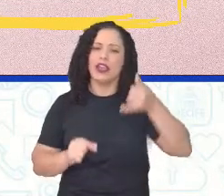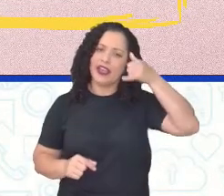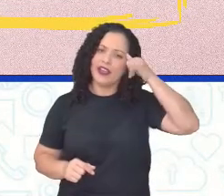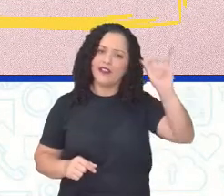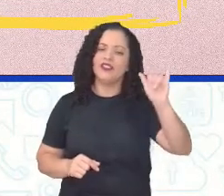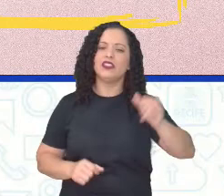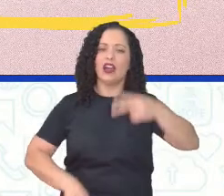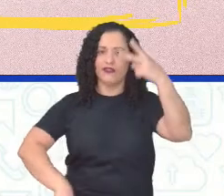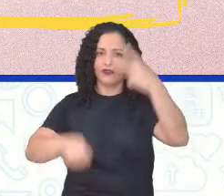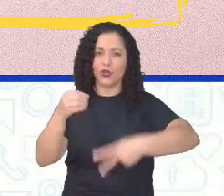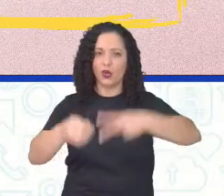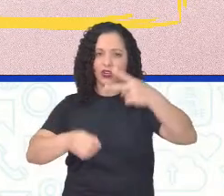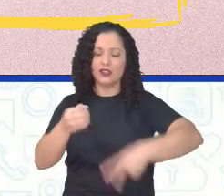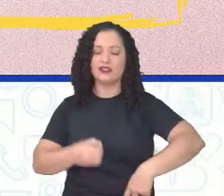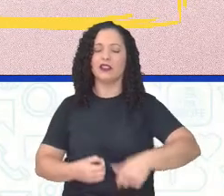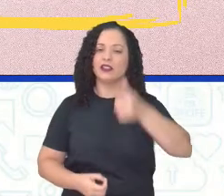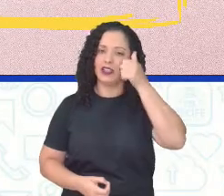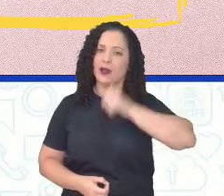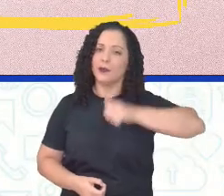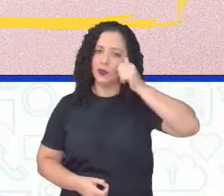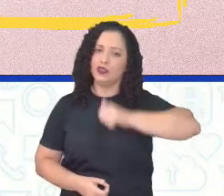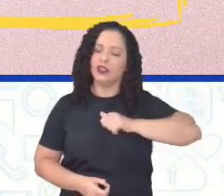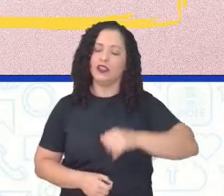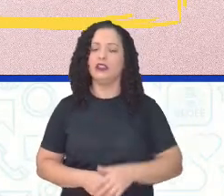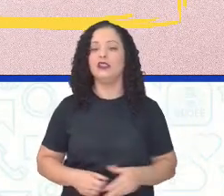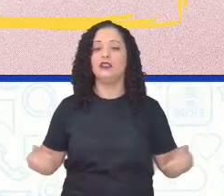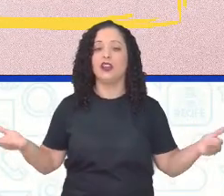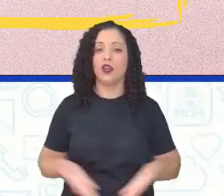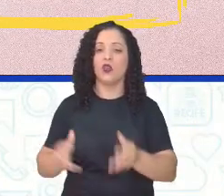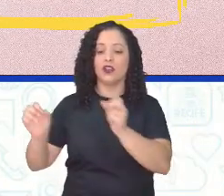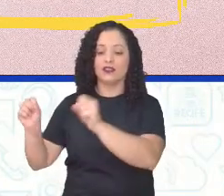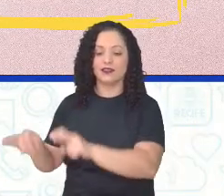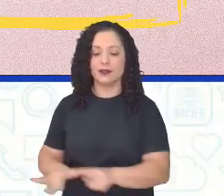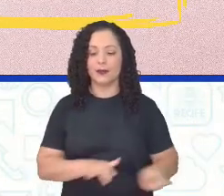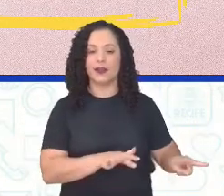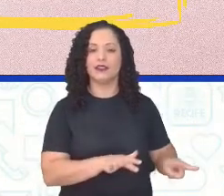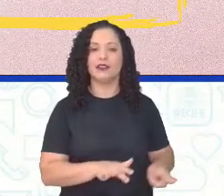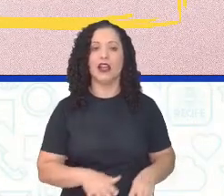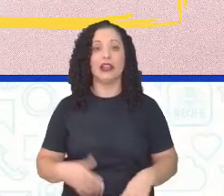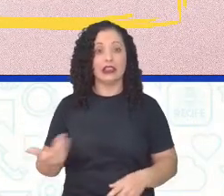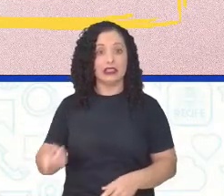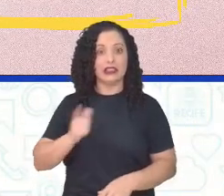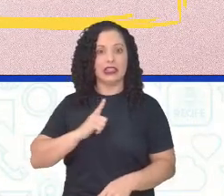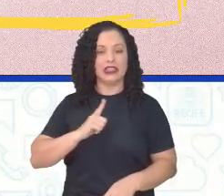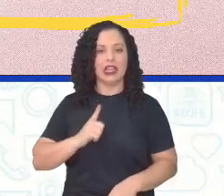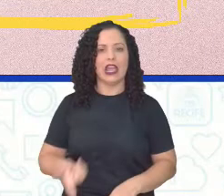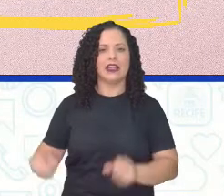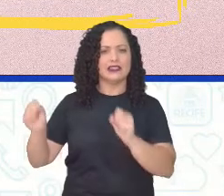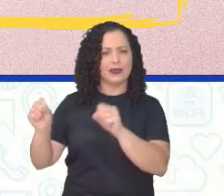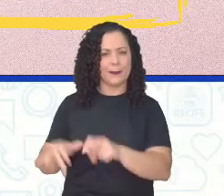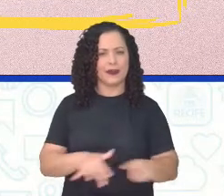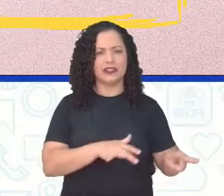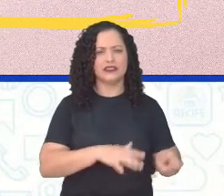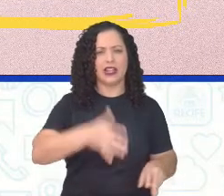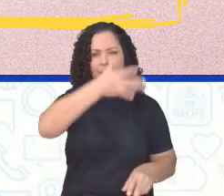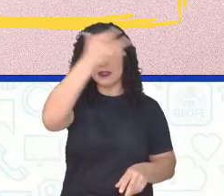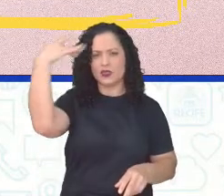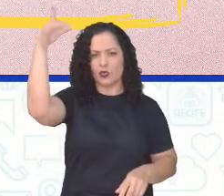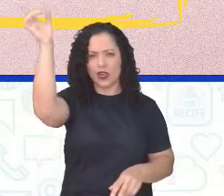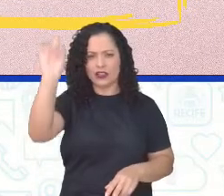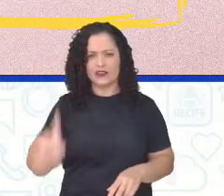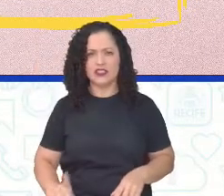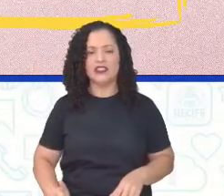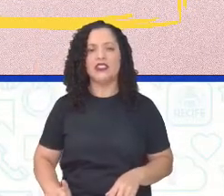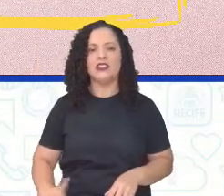combate à violência contra a mulher. E essa semana estamos falando da pessoa com deficiência intelectual e múltipla. Lembrando